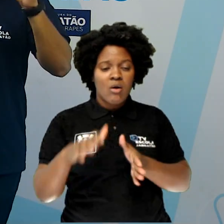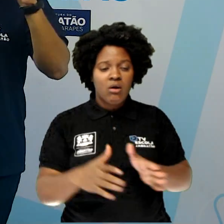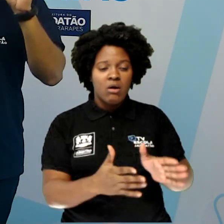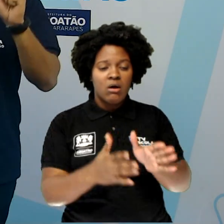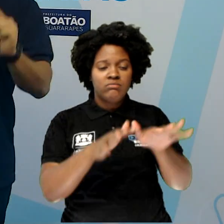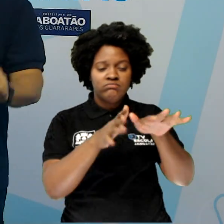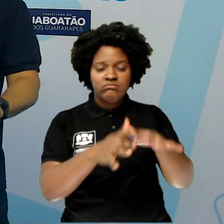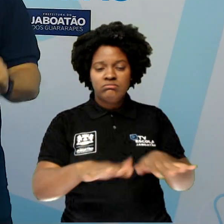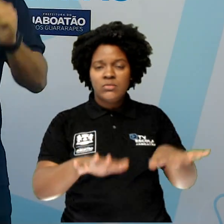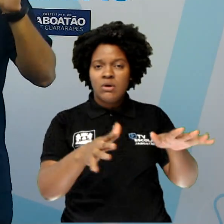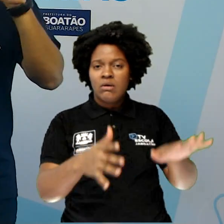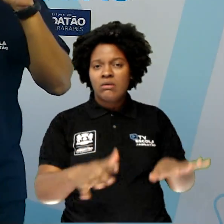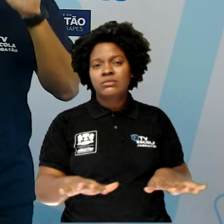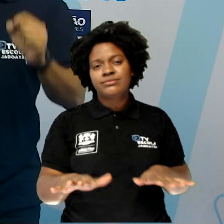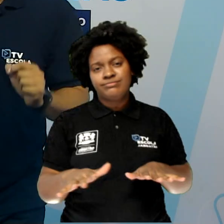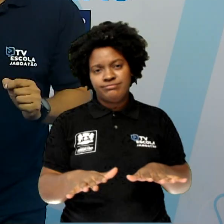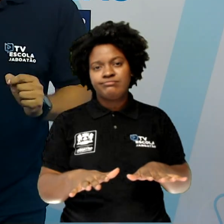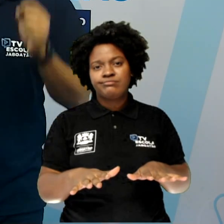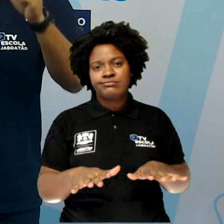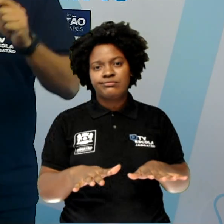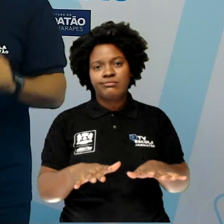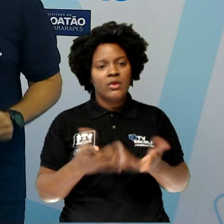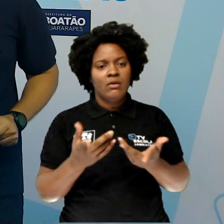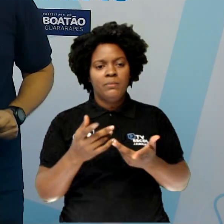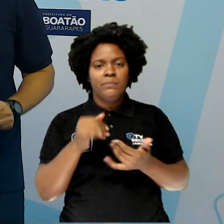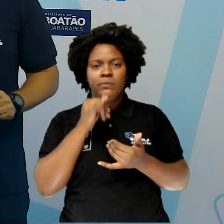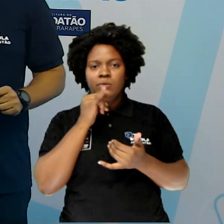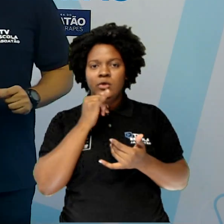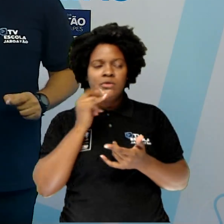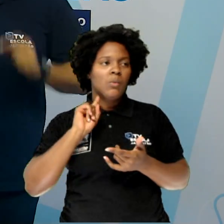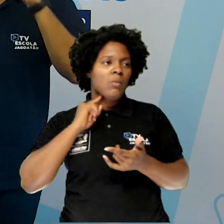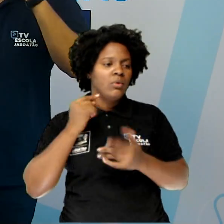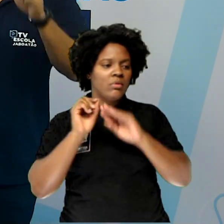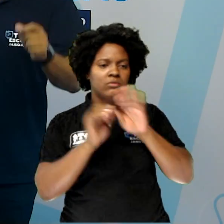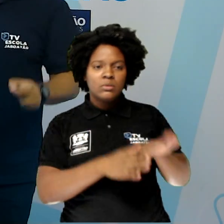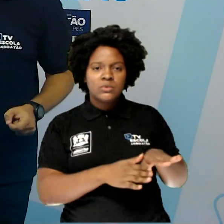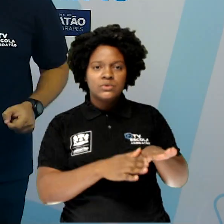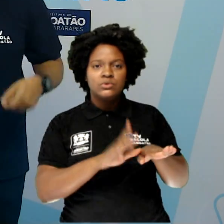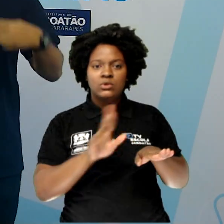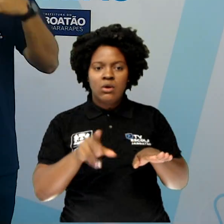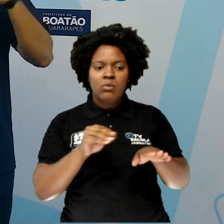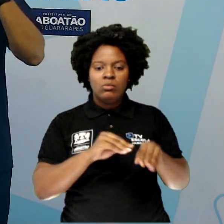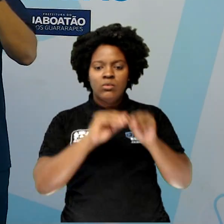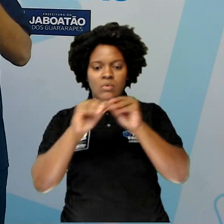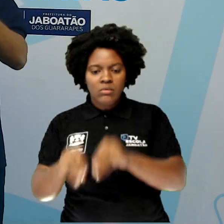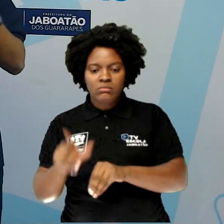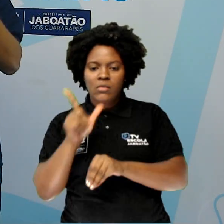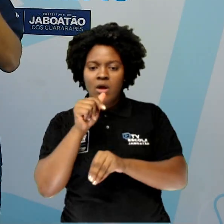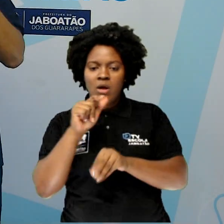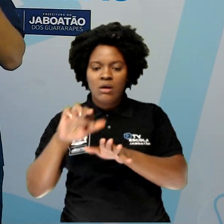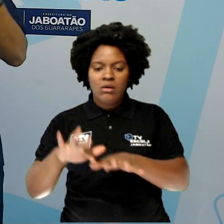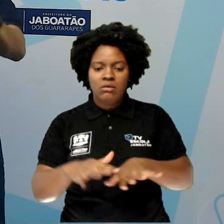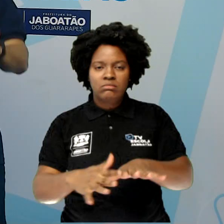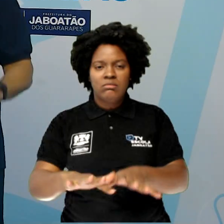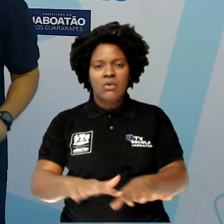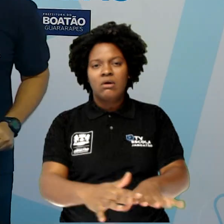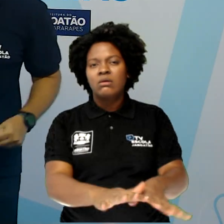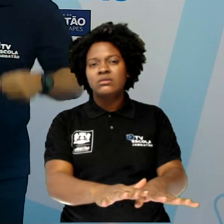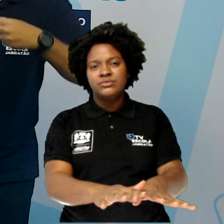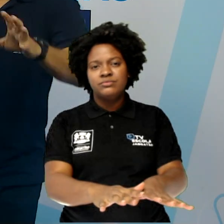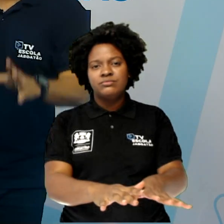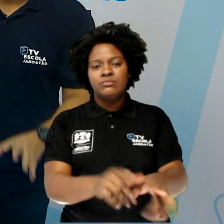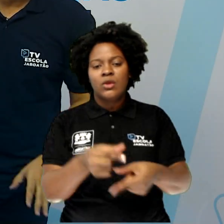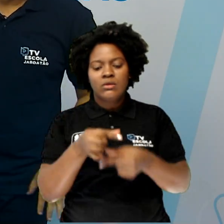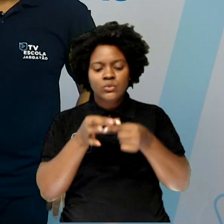O que não acaba no lixo, acaba no mar. Pense sobre isso, gente. Aquele canudinho que a gente despretensiosamente usa